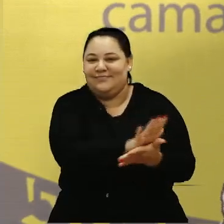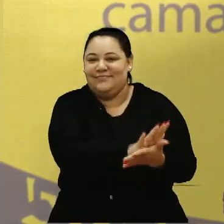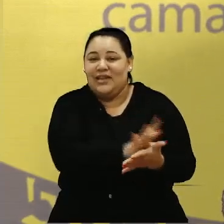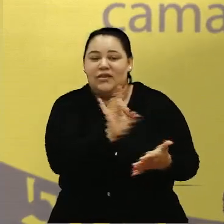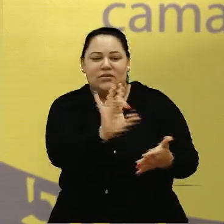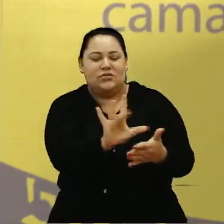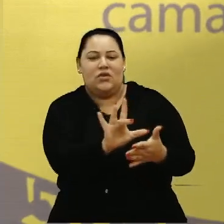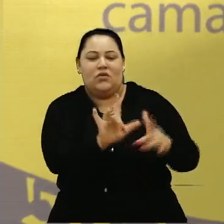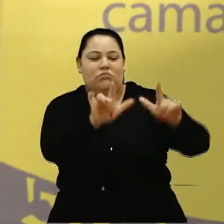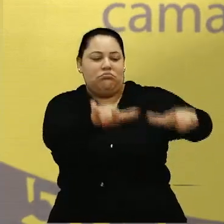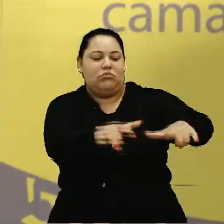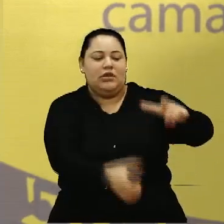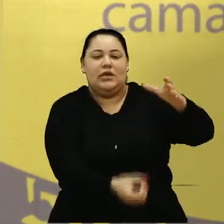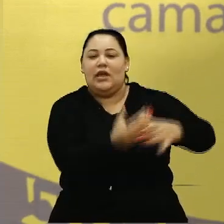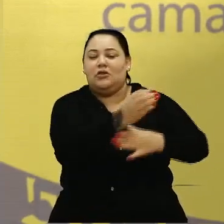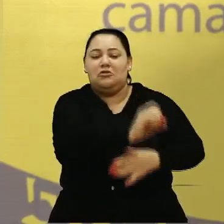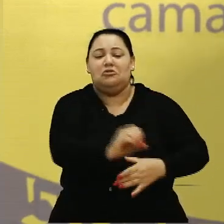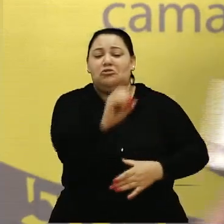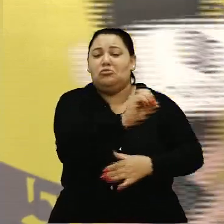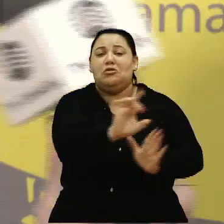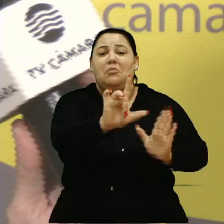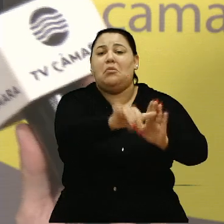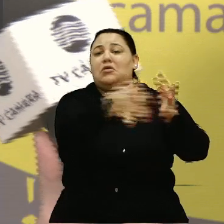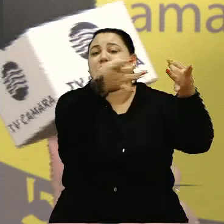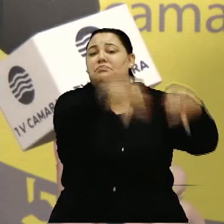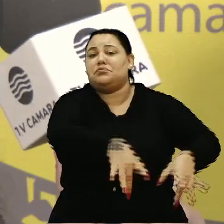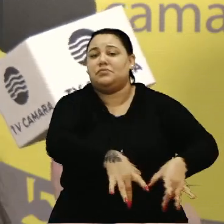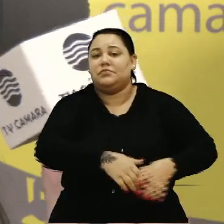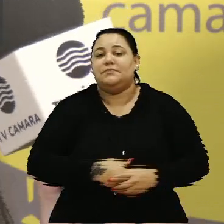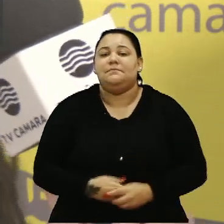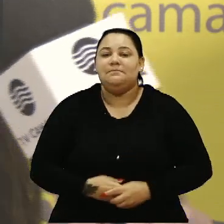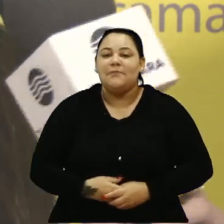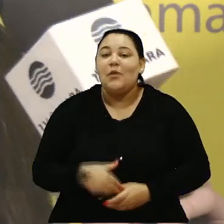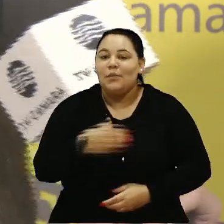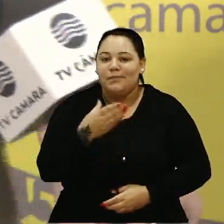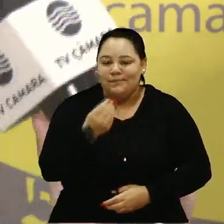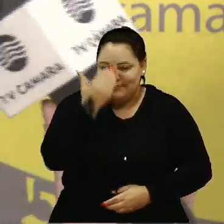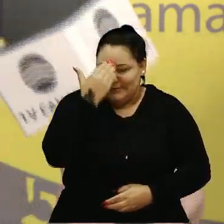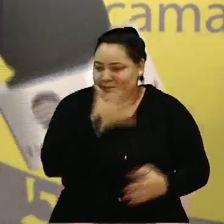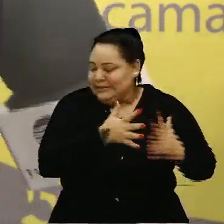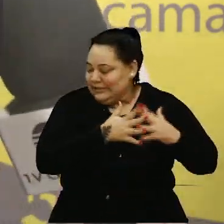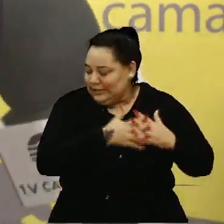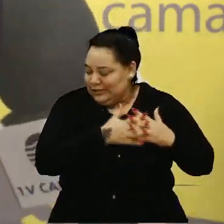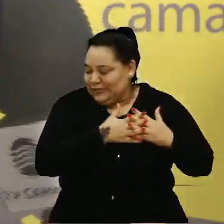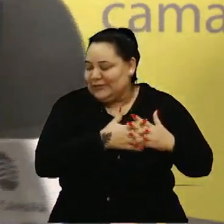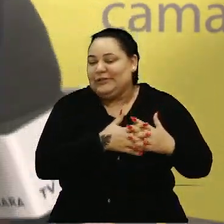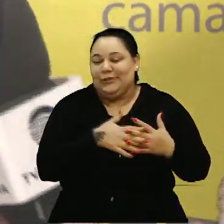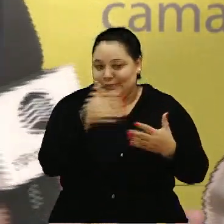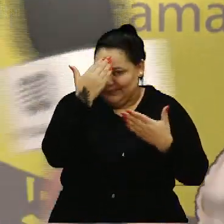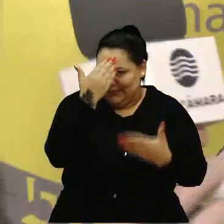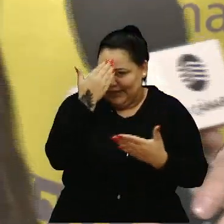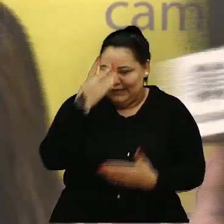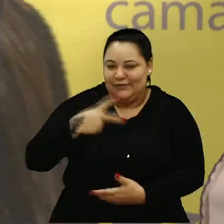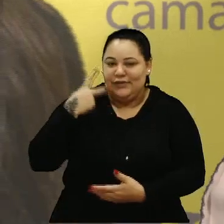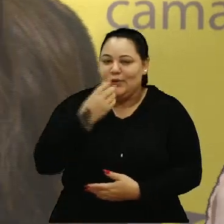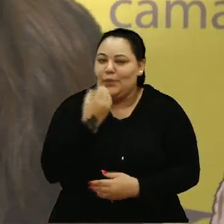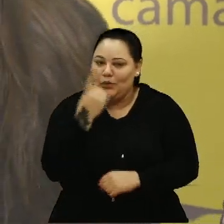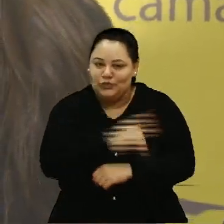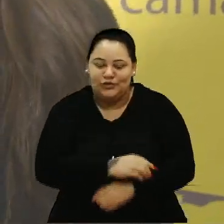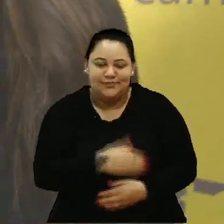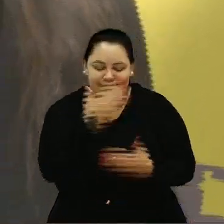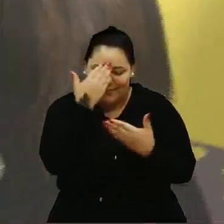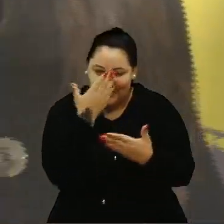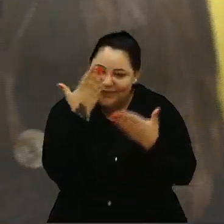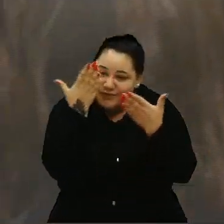lançado em outubro e nada mais aconteceu. Muito obrigada, bem complicada essa situação. Muito obrigada, vereadora. Um bom dia para a senhora.